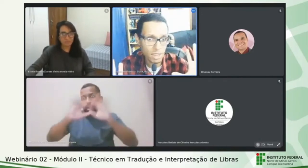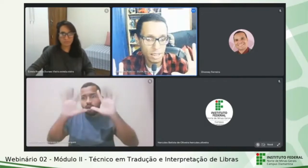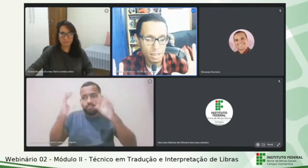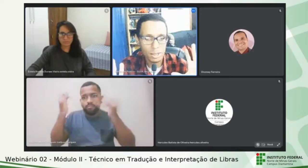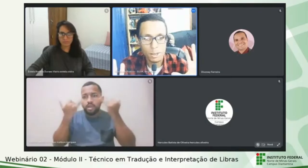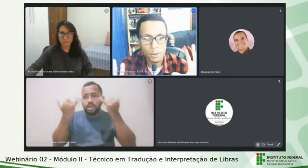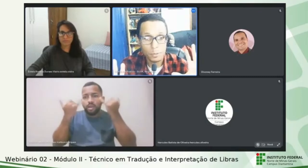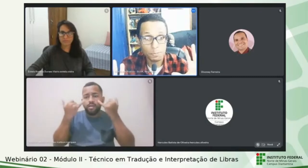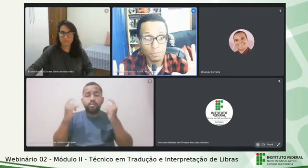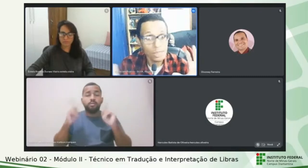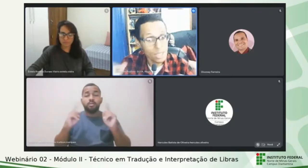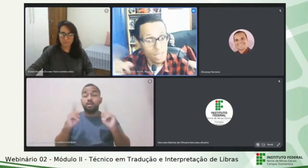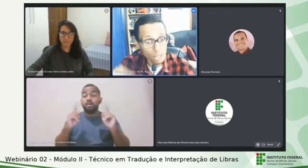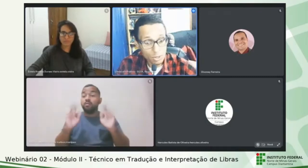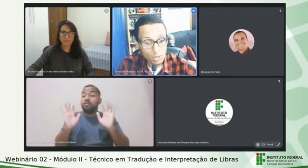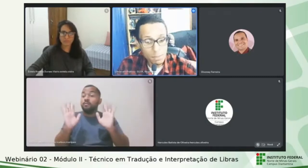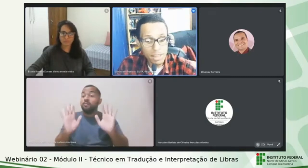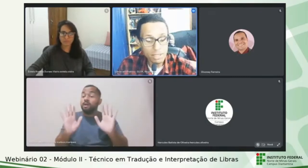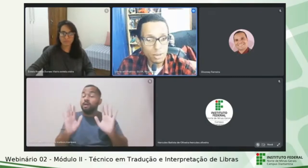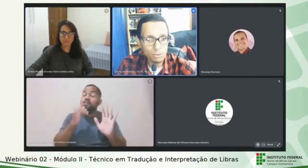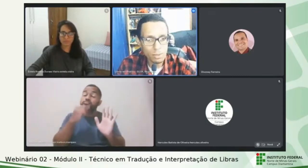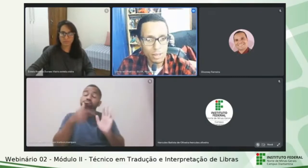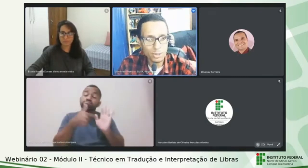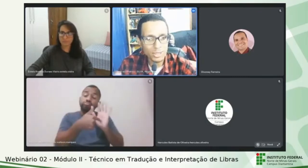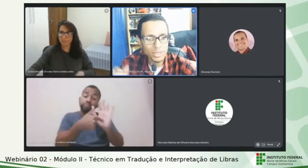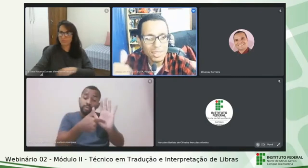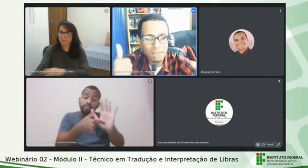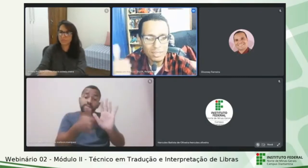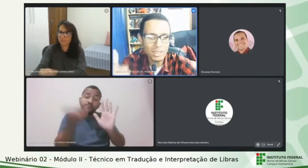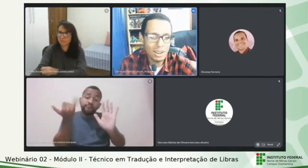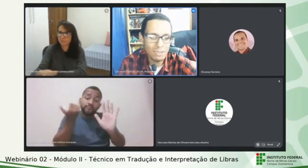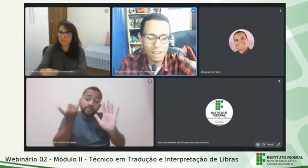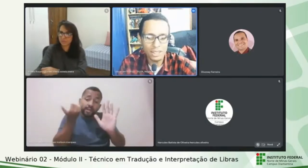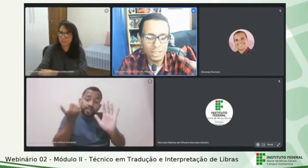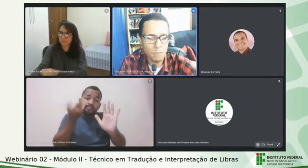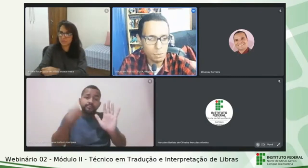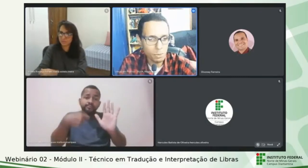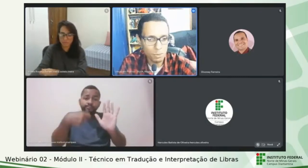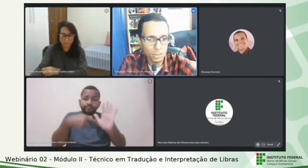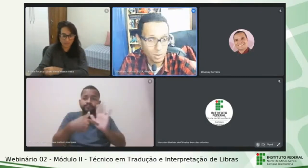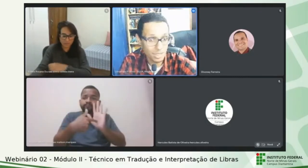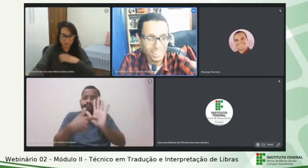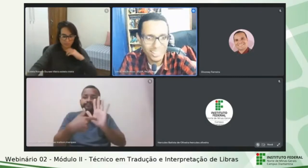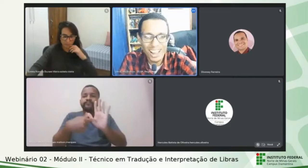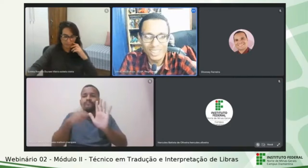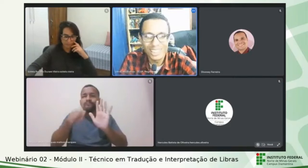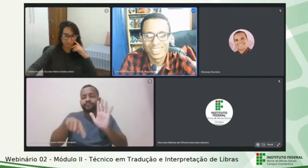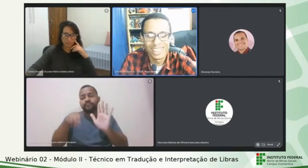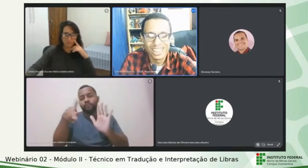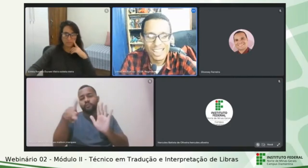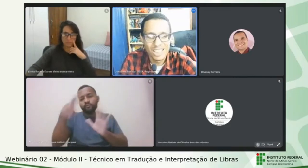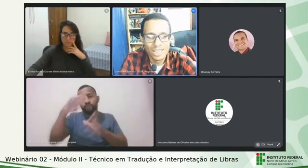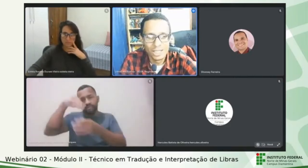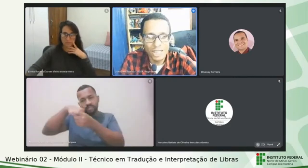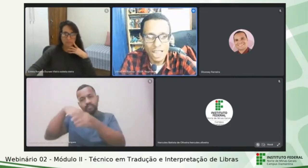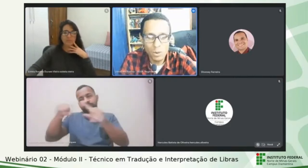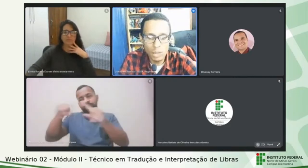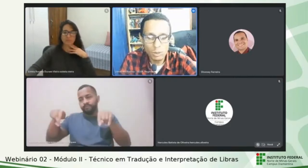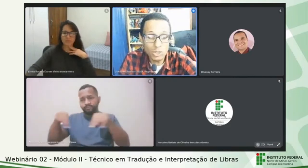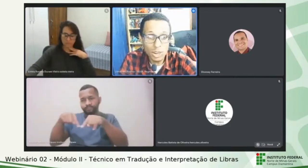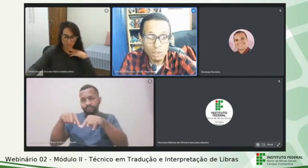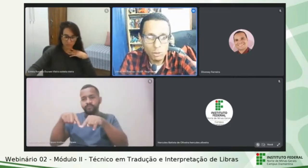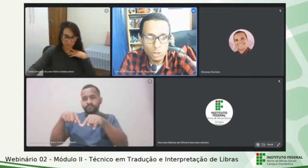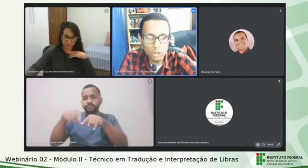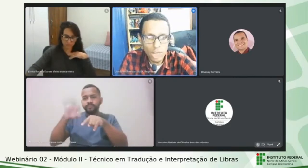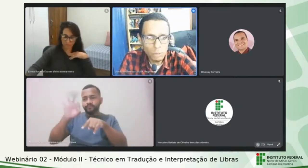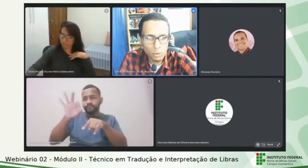vê. Que isso também são informações que devem ser levadas para o professor em sala de aula. Né? O aluno